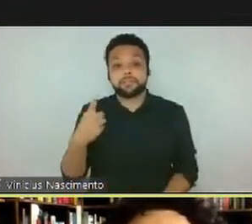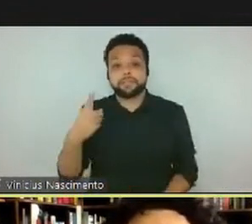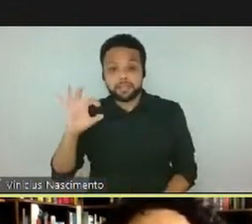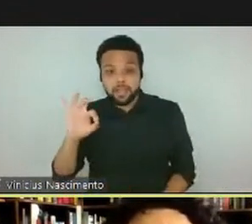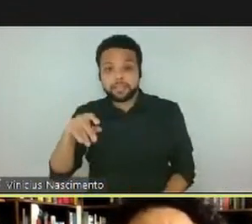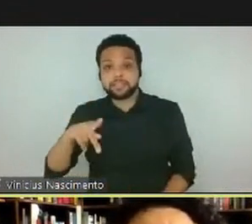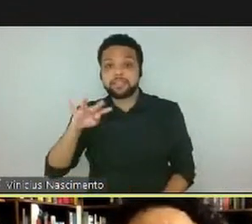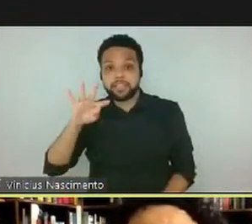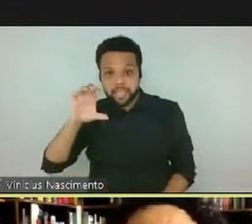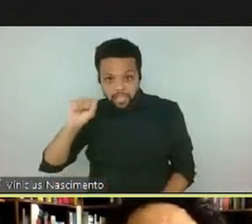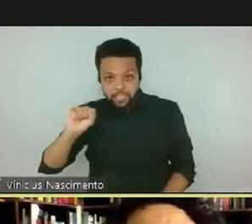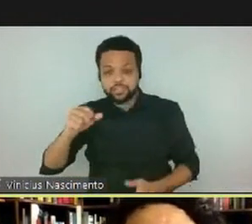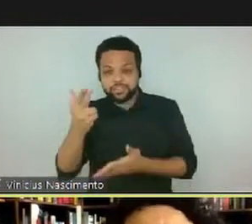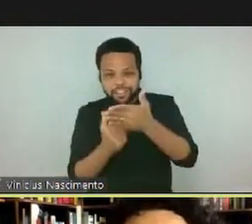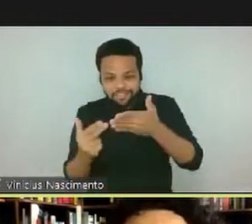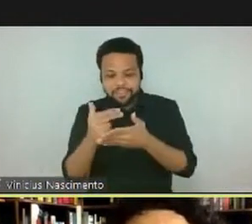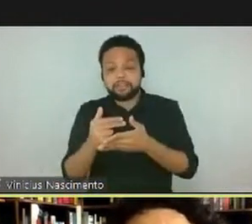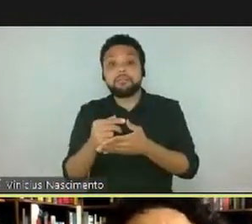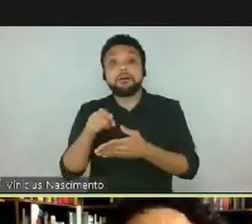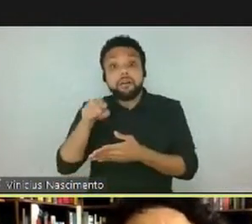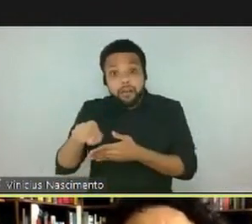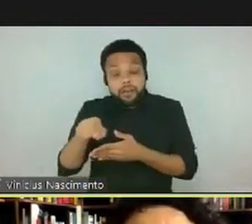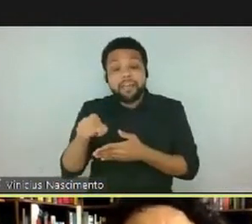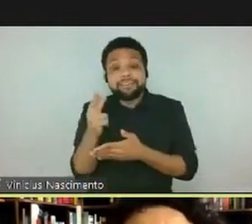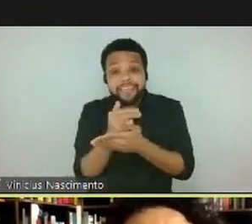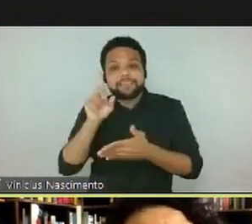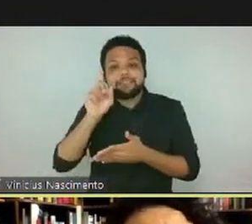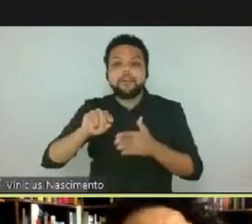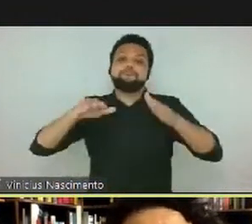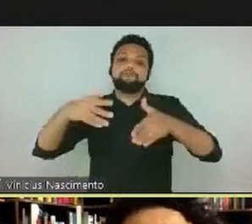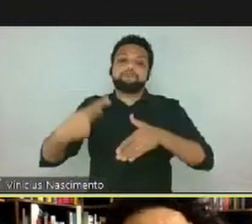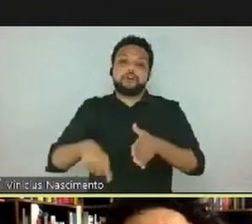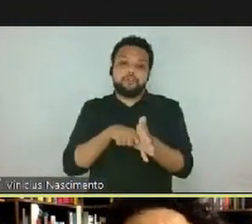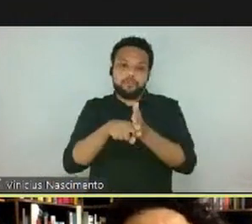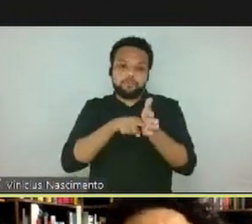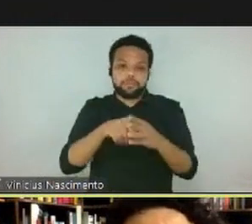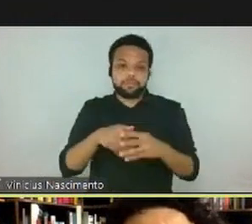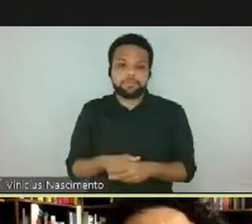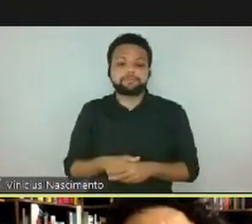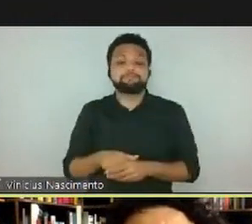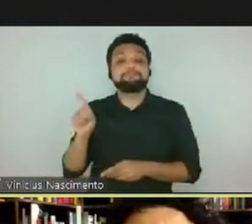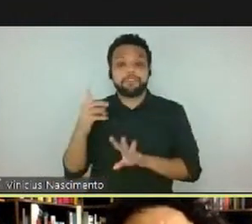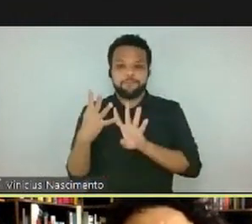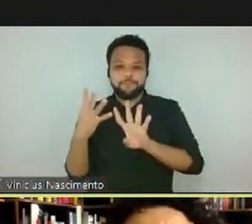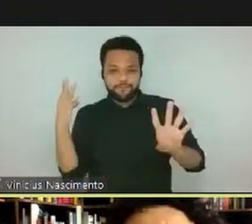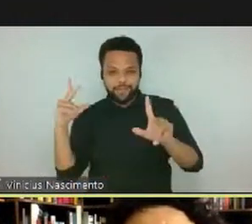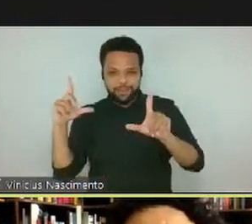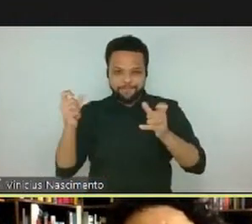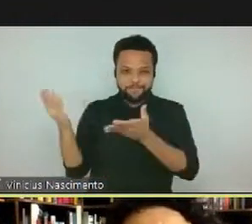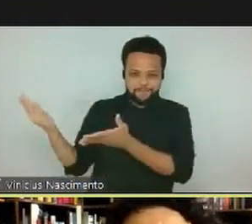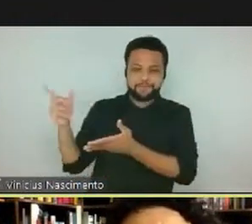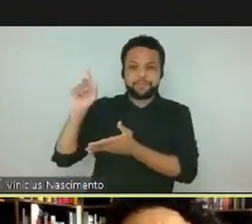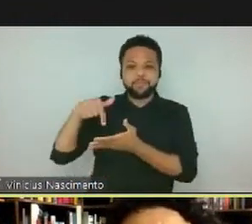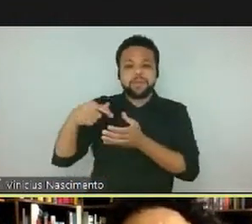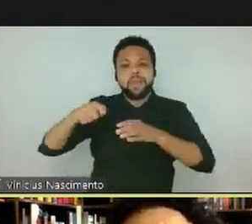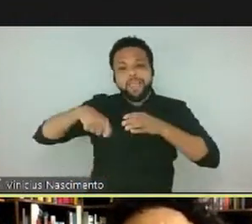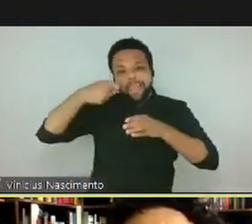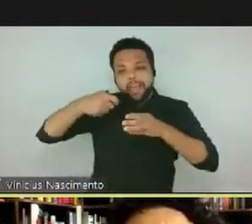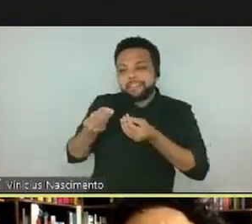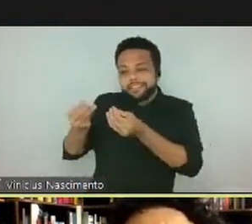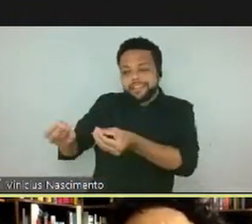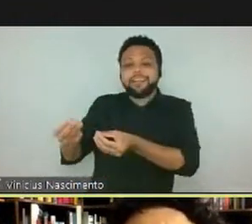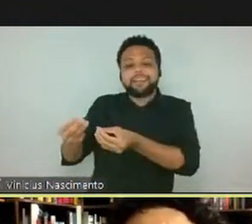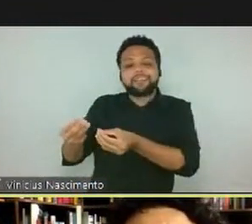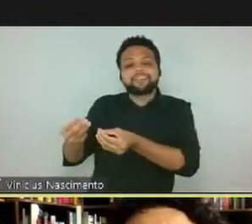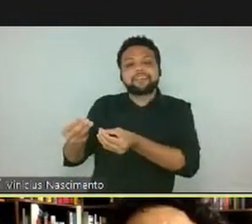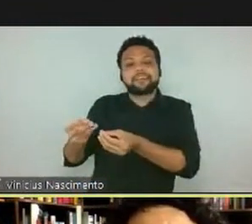pesquisa. Então, aqui uma das fotos da entrega das marmitas em uma das comunidades, aqui a comunidade